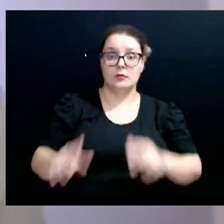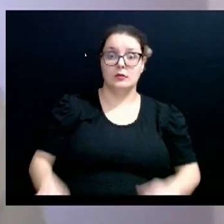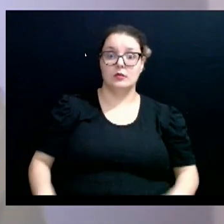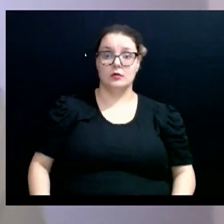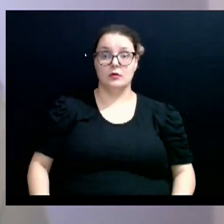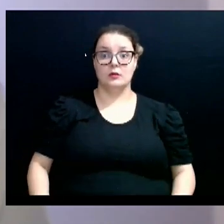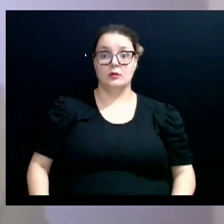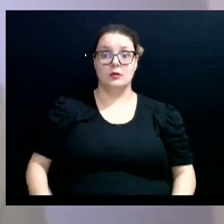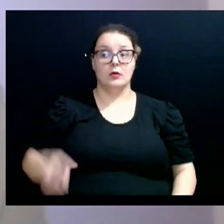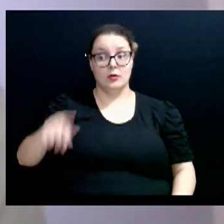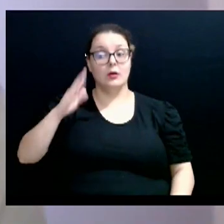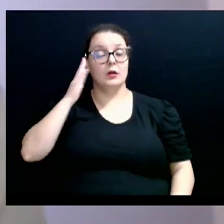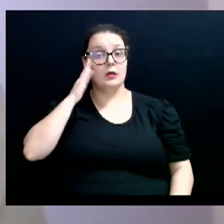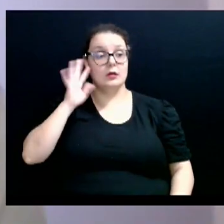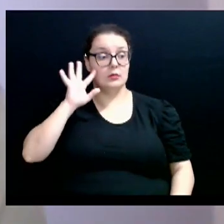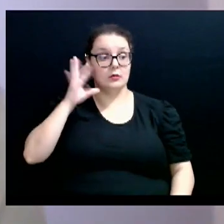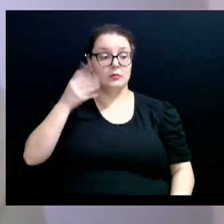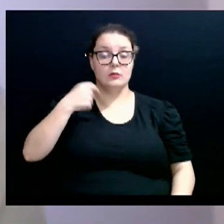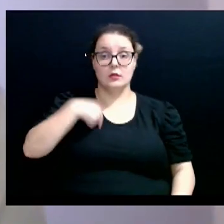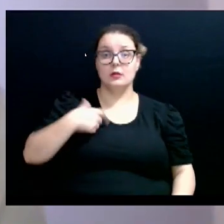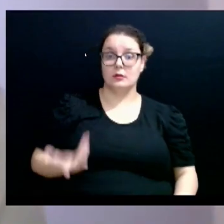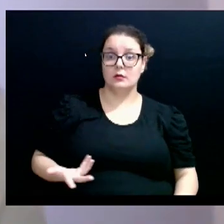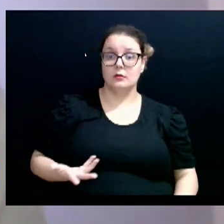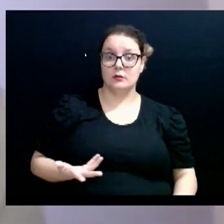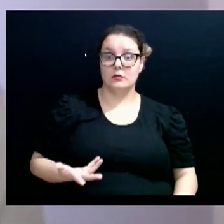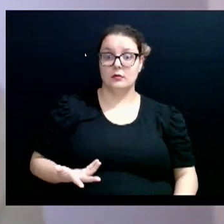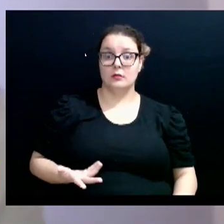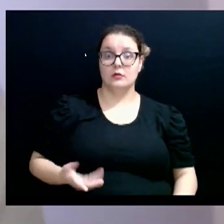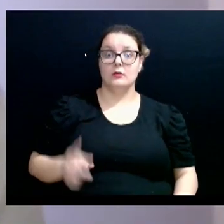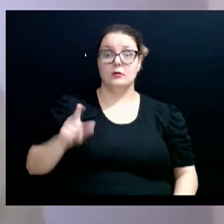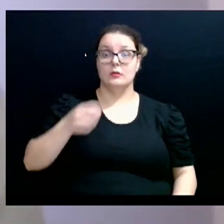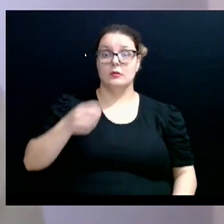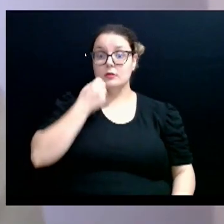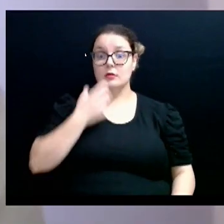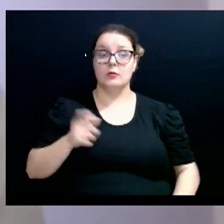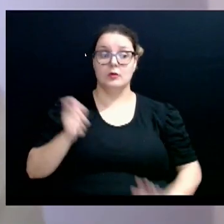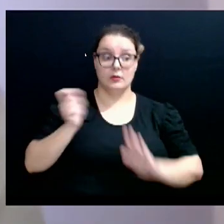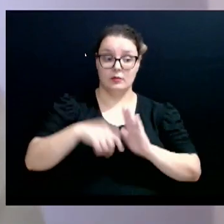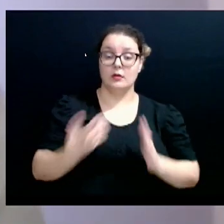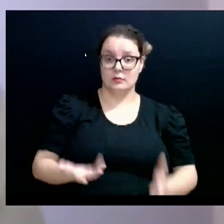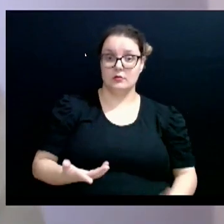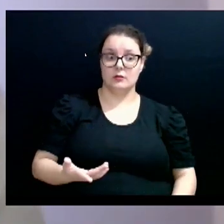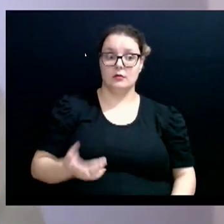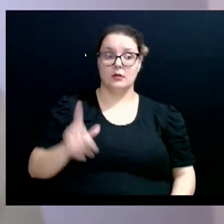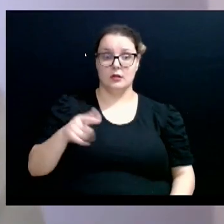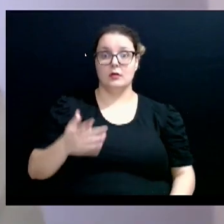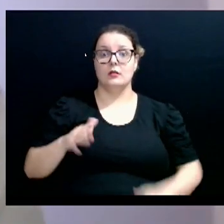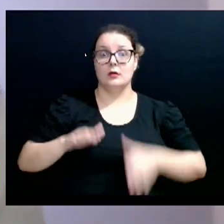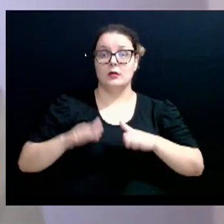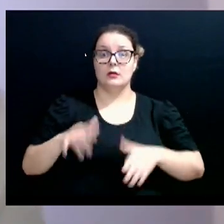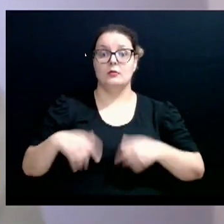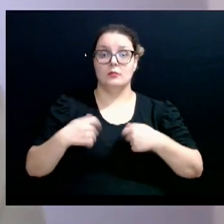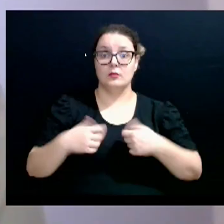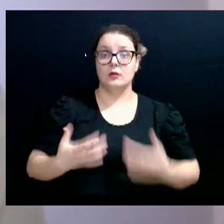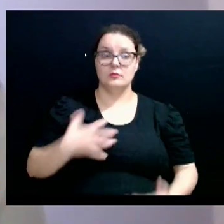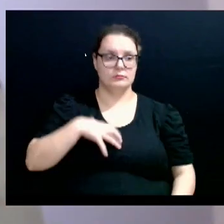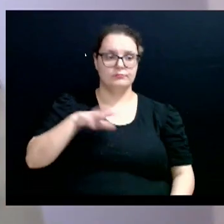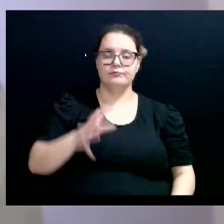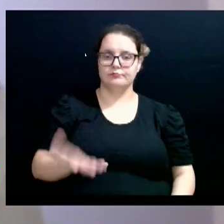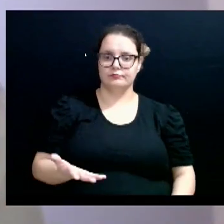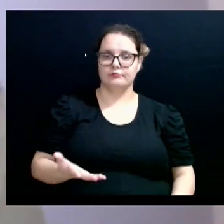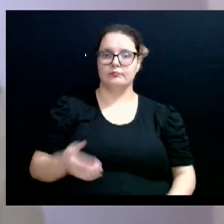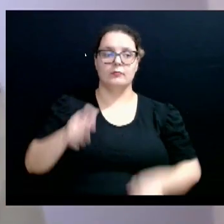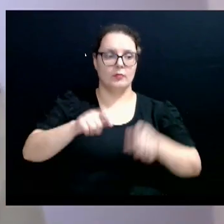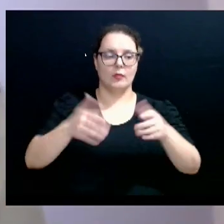me compreendem. Isso é muito, muito bom, muito válido. E elas, às vezes elas só precisam disso mesmo, de alguém para conversar,